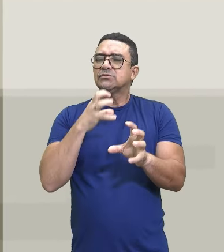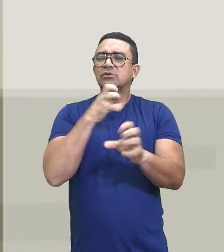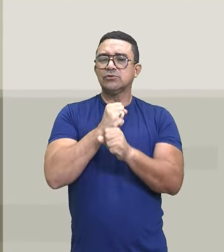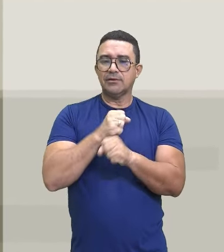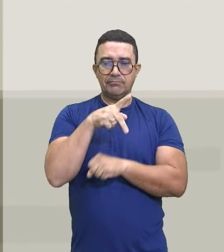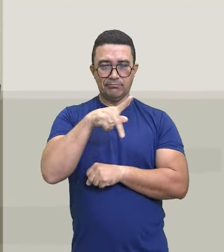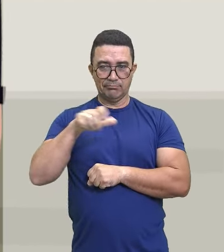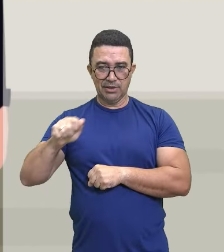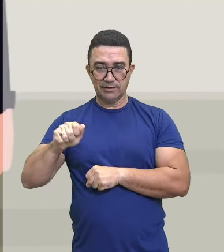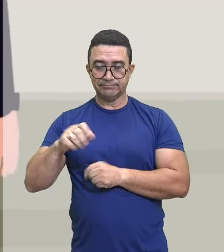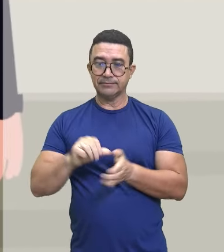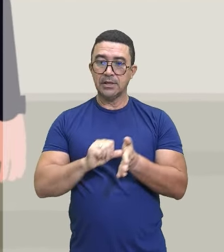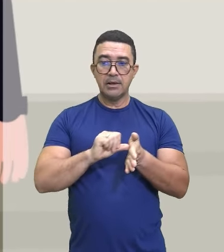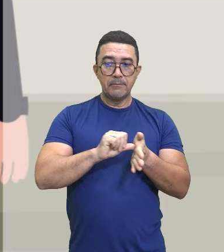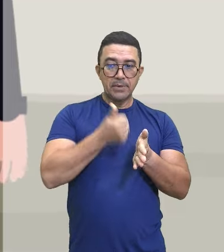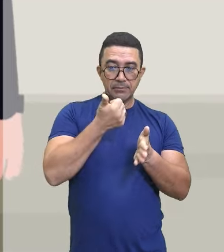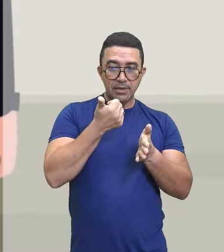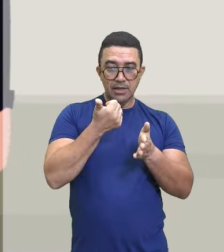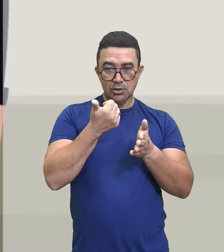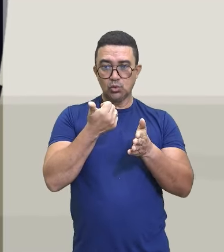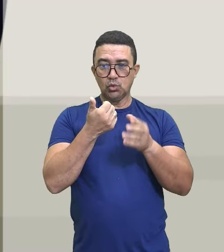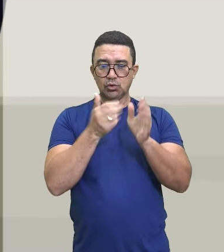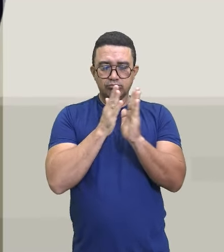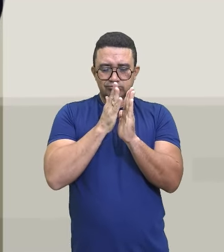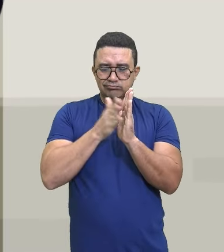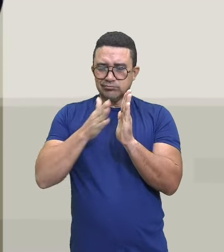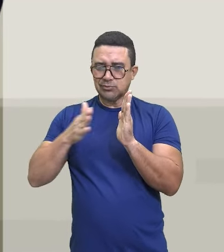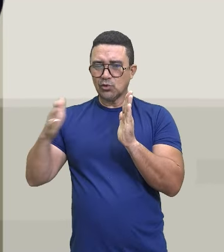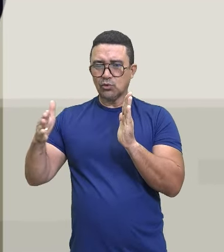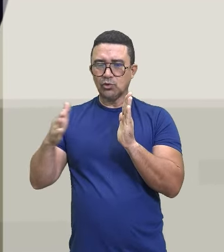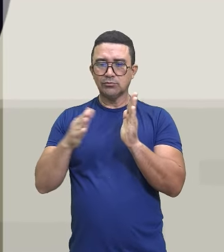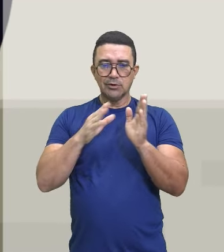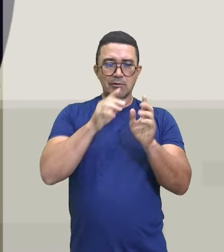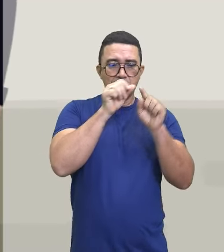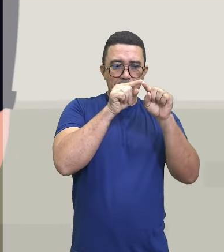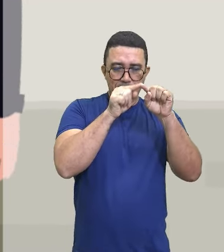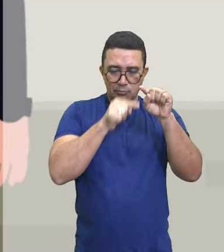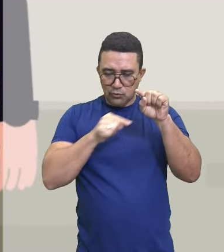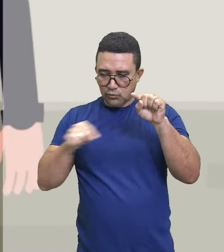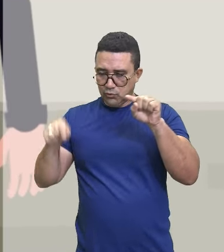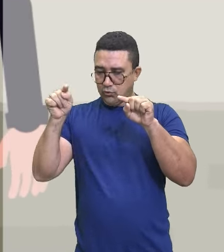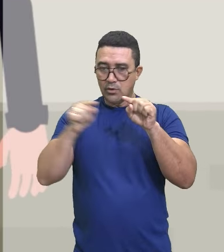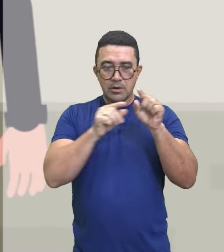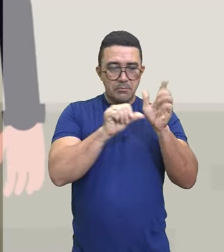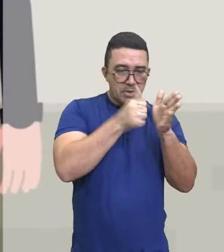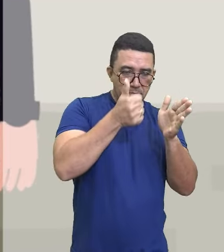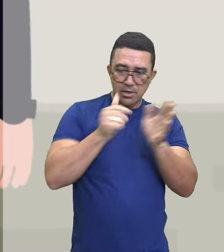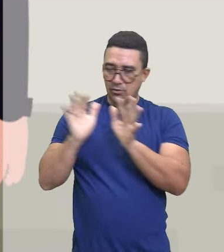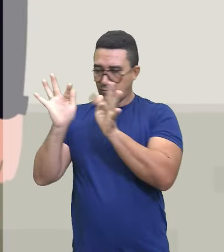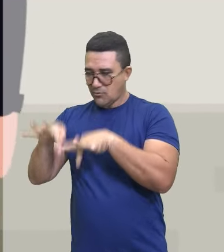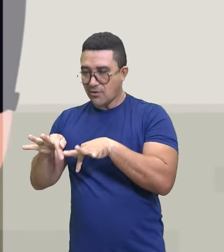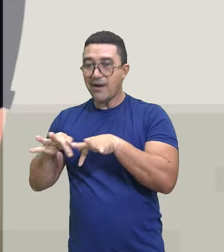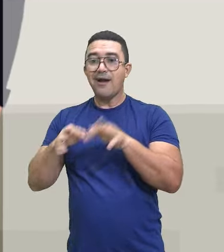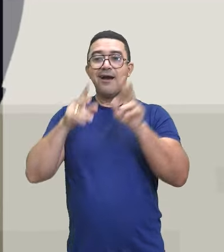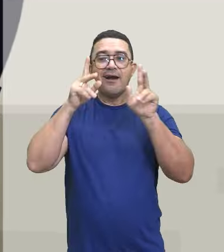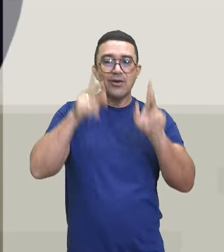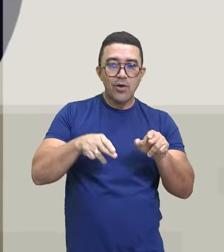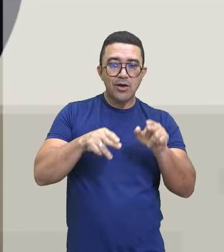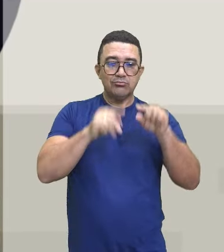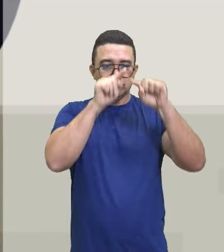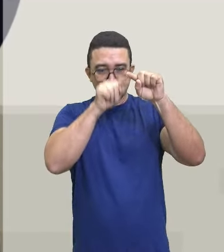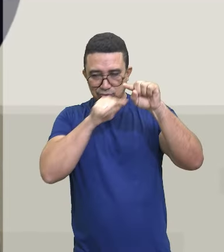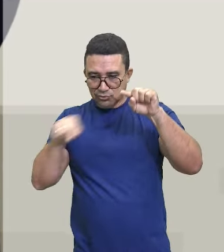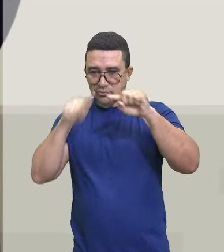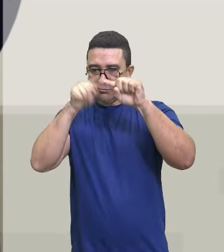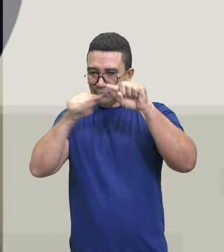é, o primeiro termo da sequência somado ao último possui o mesmo resultado que o segundo somado com o